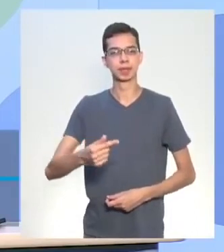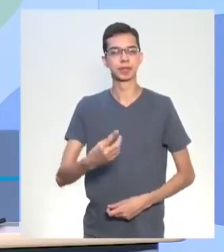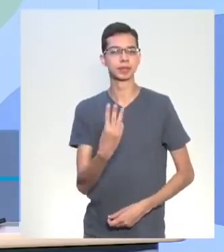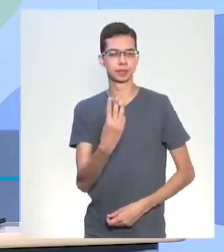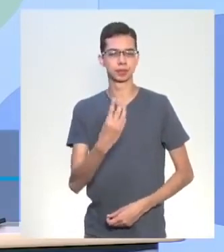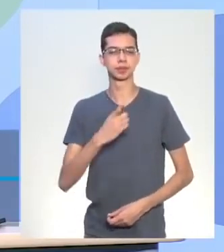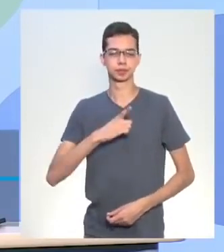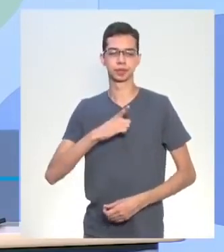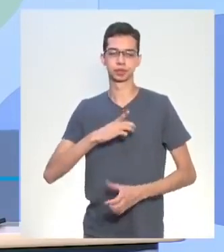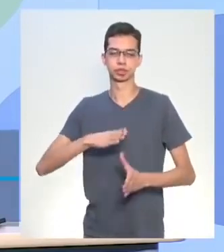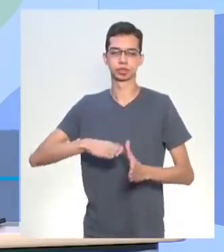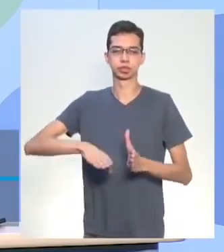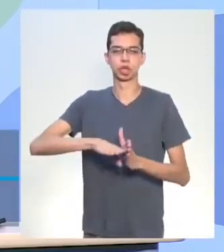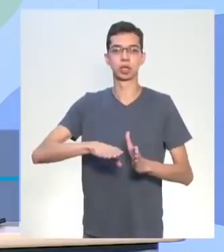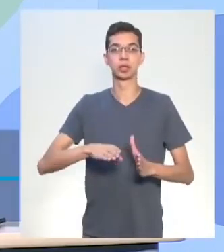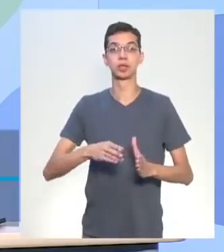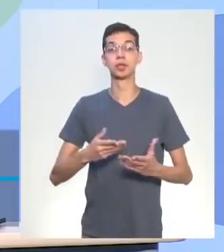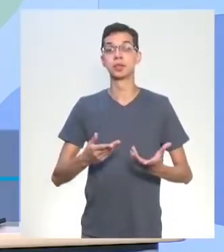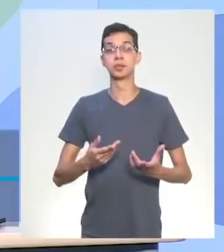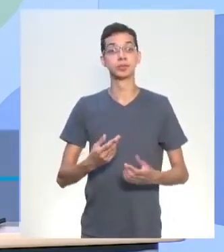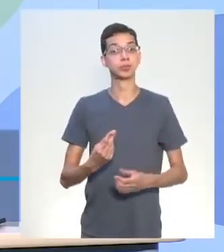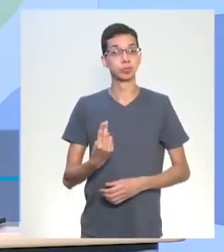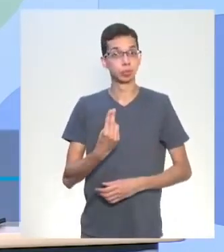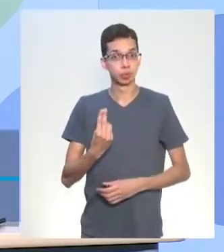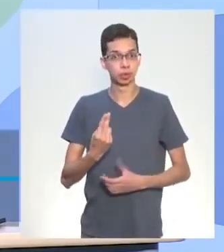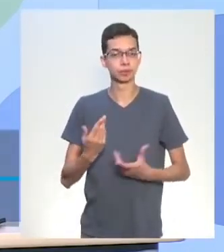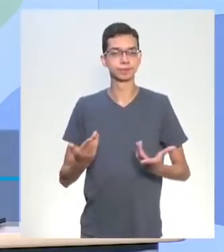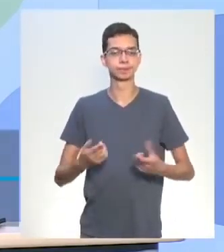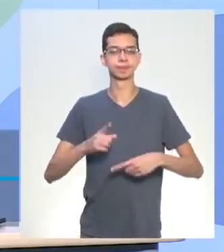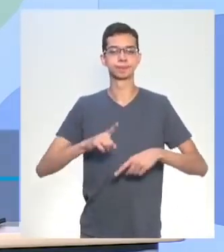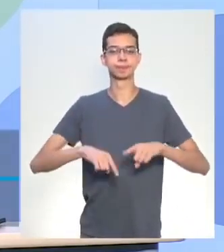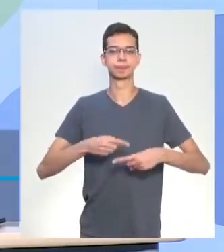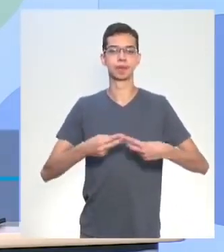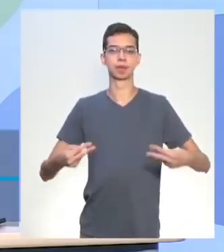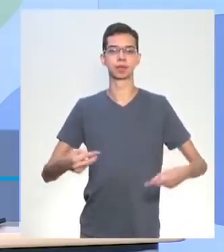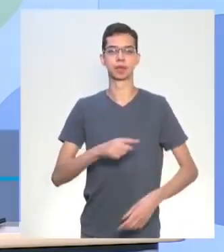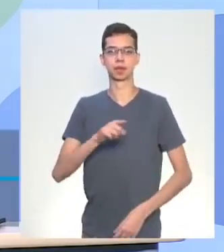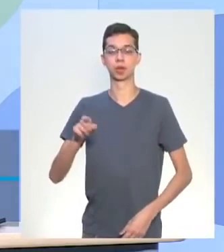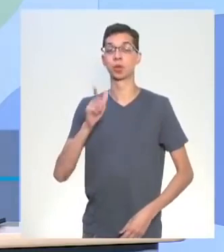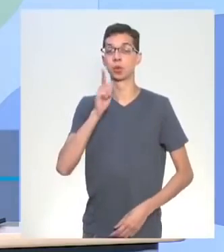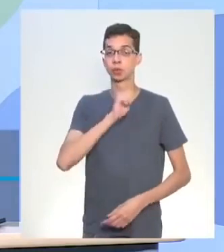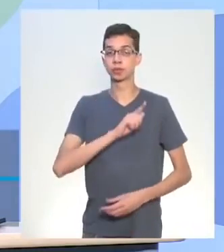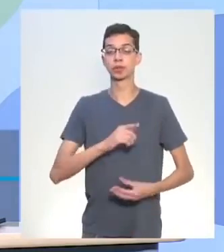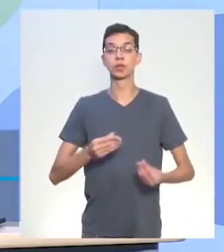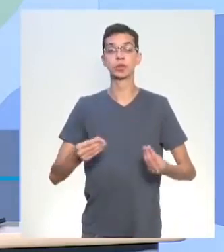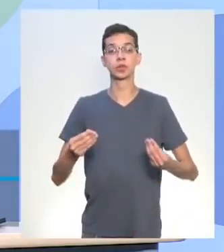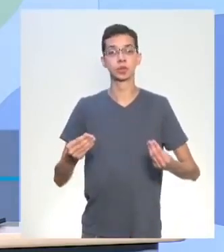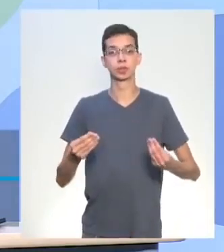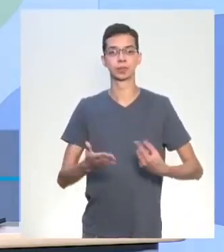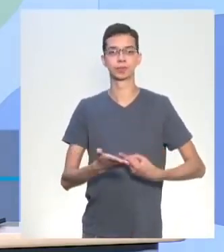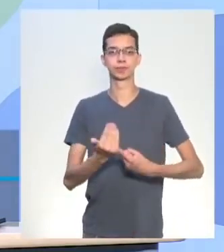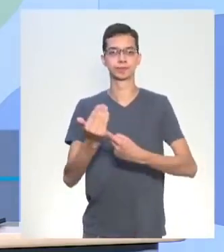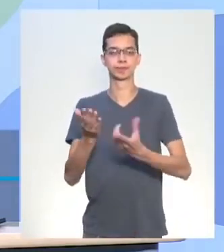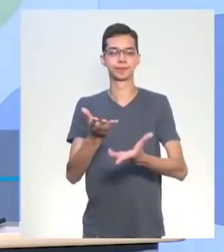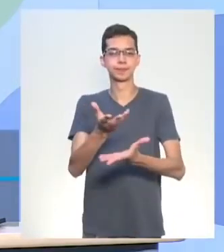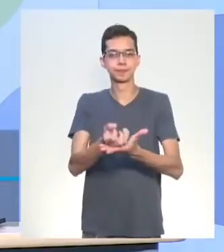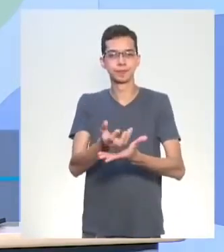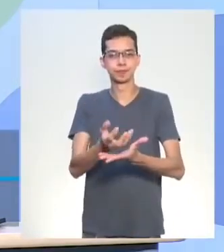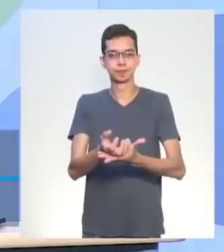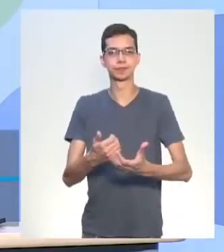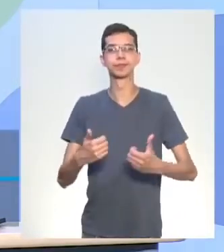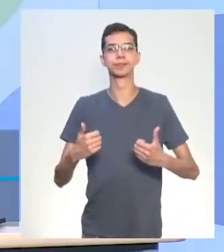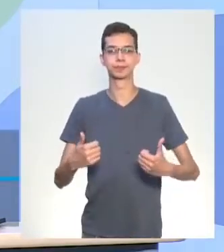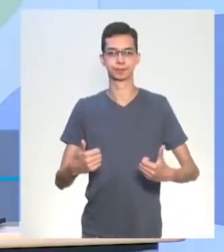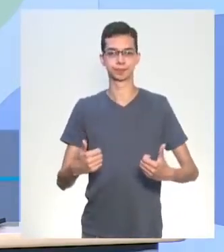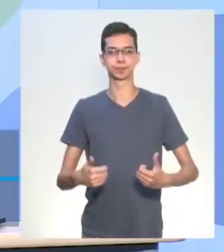Caso contrário, tá? Esse material está disponível aí de forma digital, tá bom? Então,